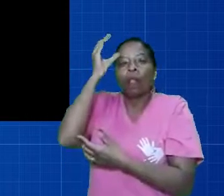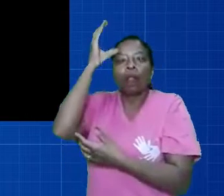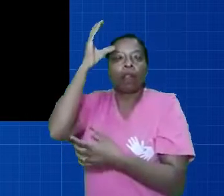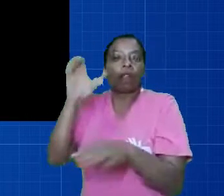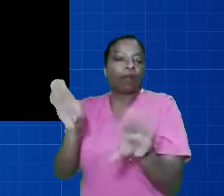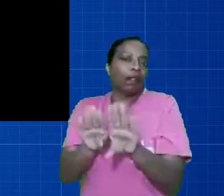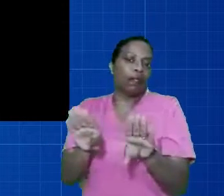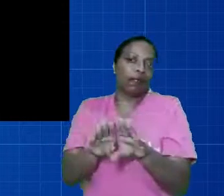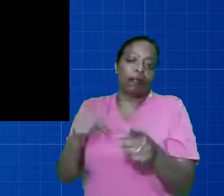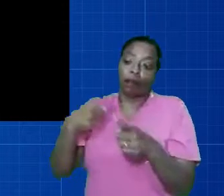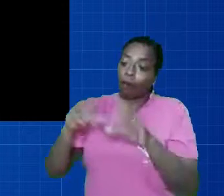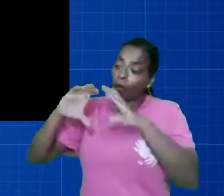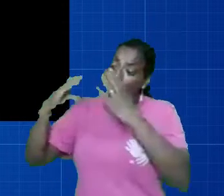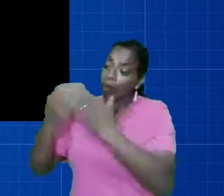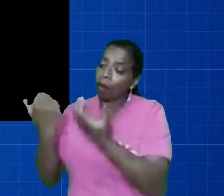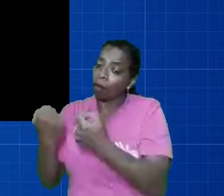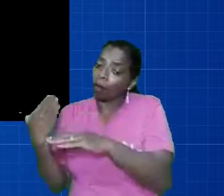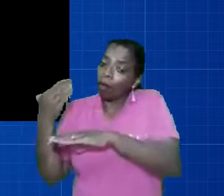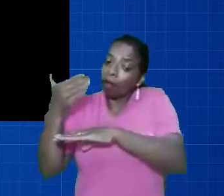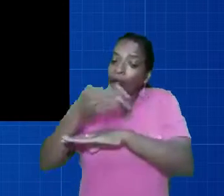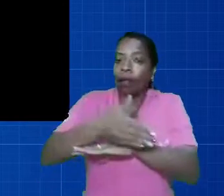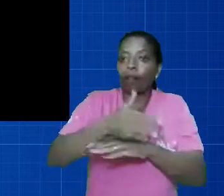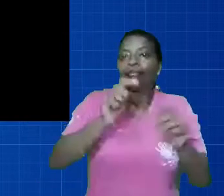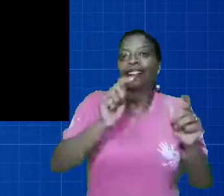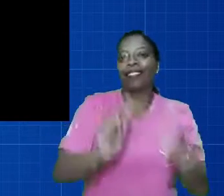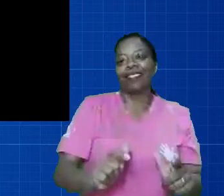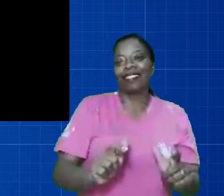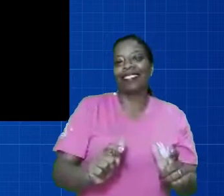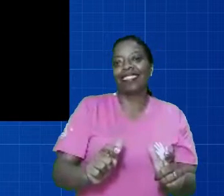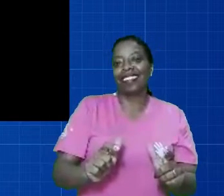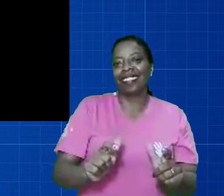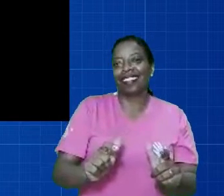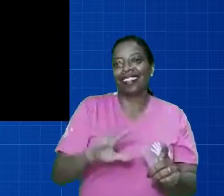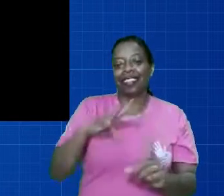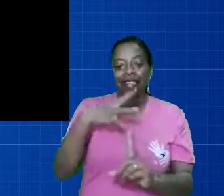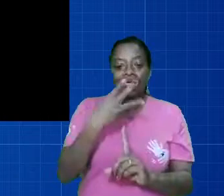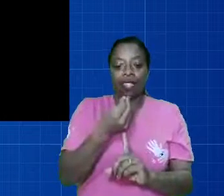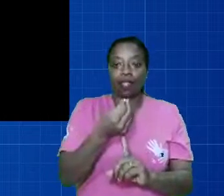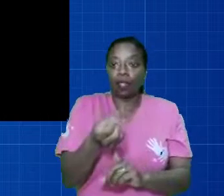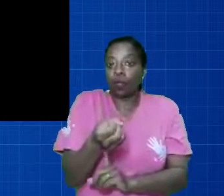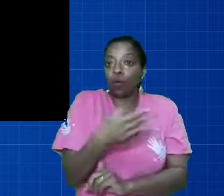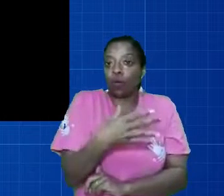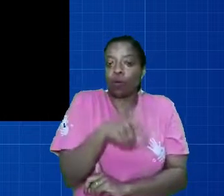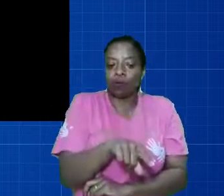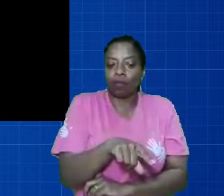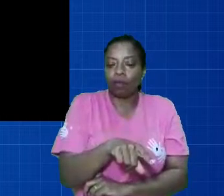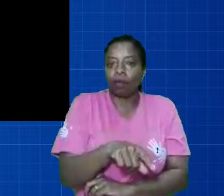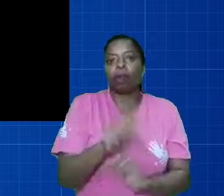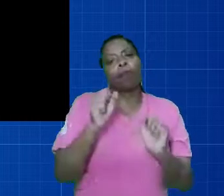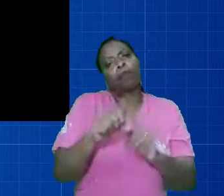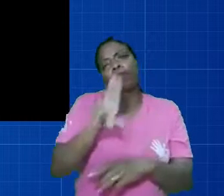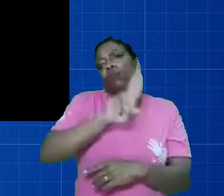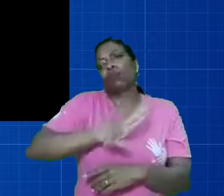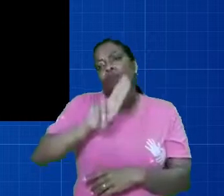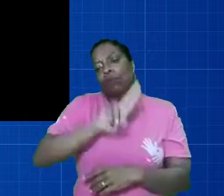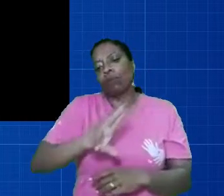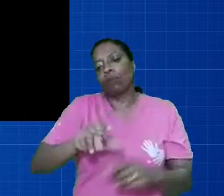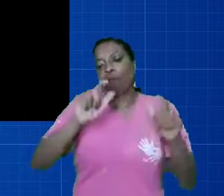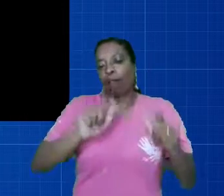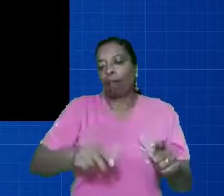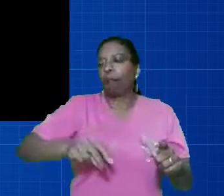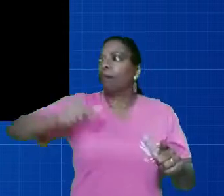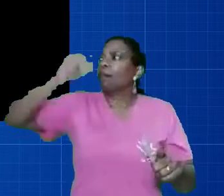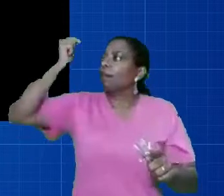novo espaço ali, usando um velho espaço, né? Mas é um novo espaço dentro da escola. Se